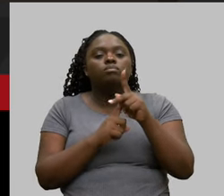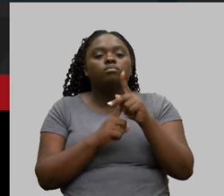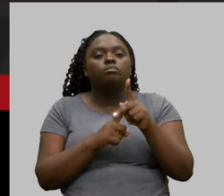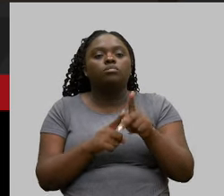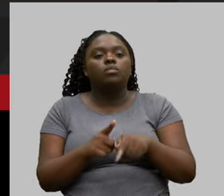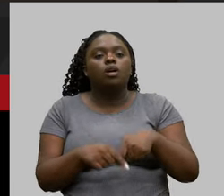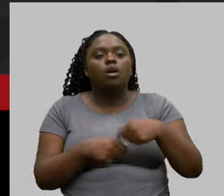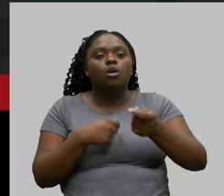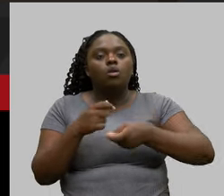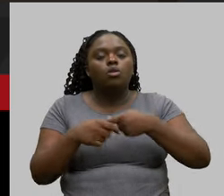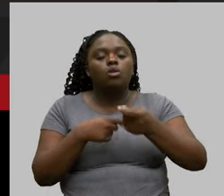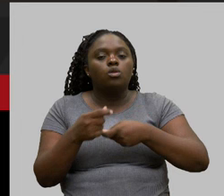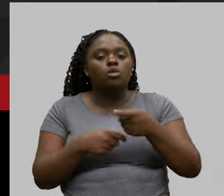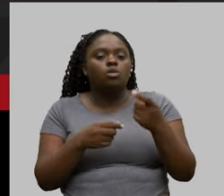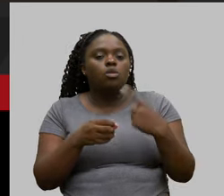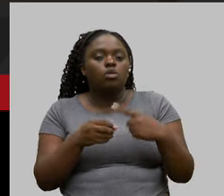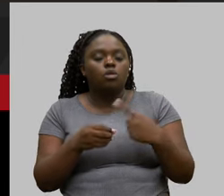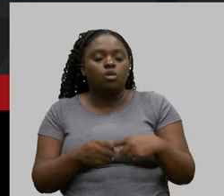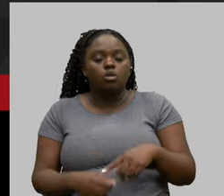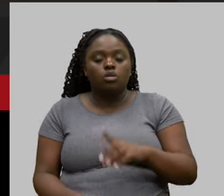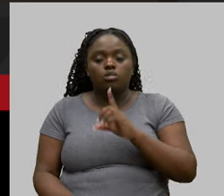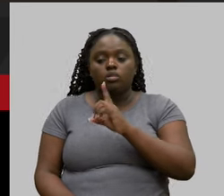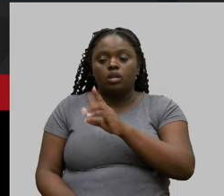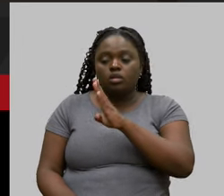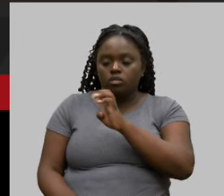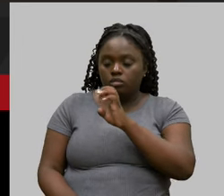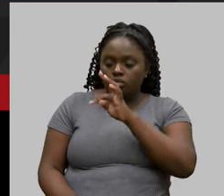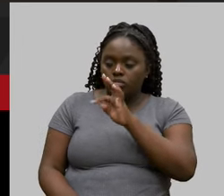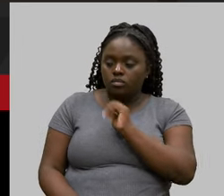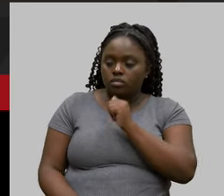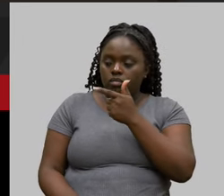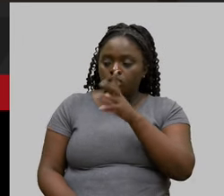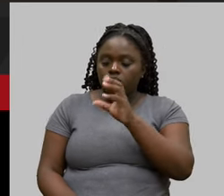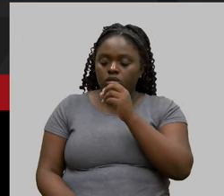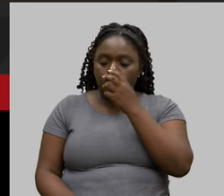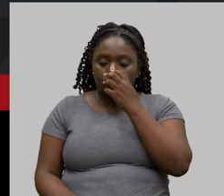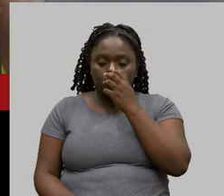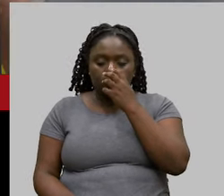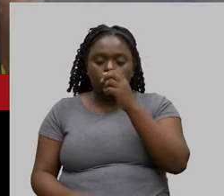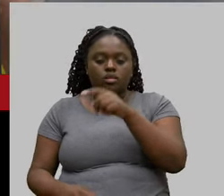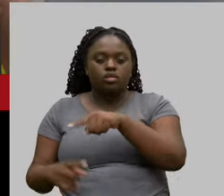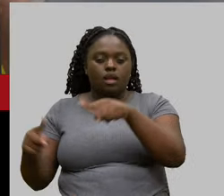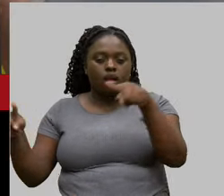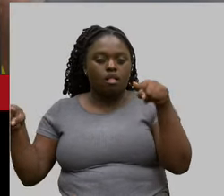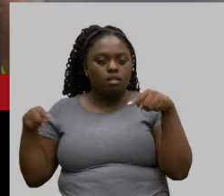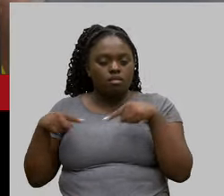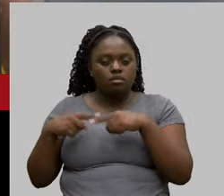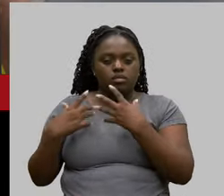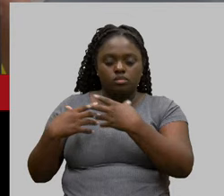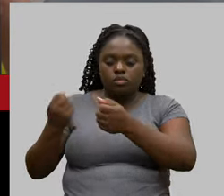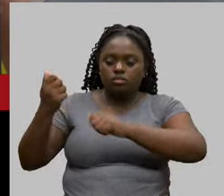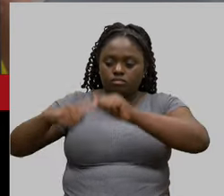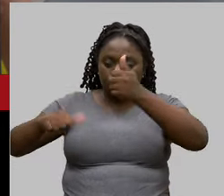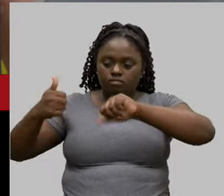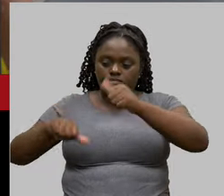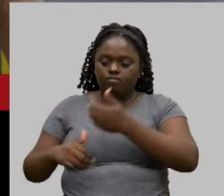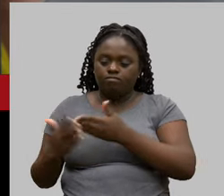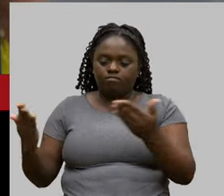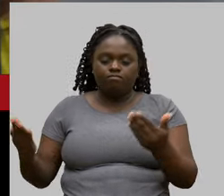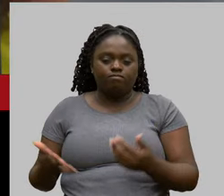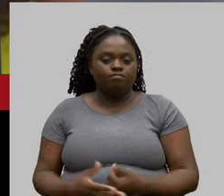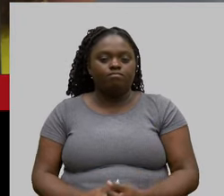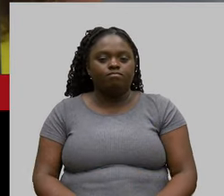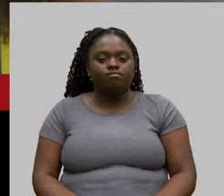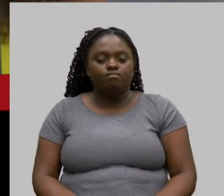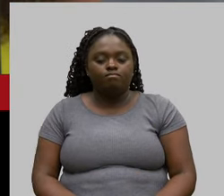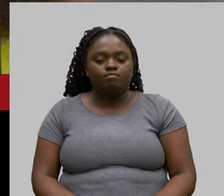Deputado Betão seu gabinete recebeu exemplar desse livro tá para análise de vocês eh